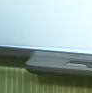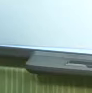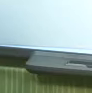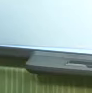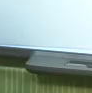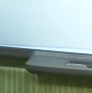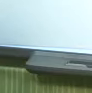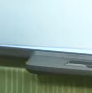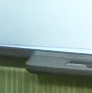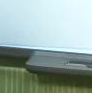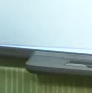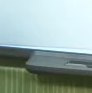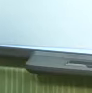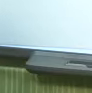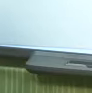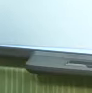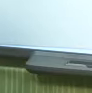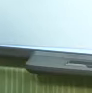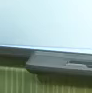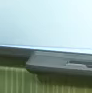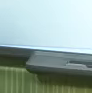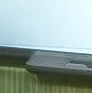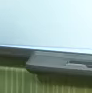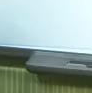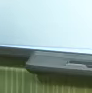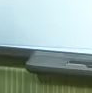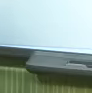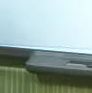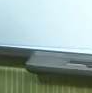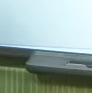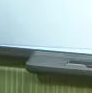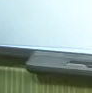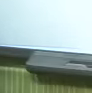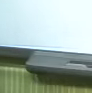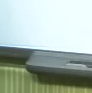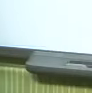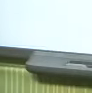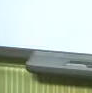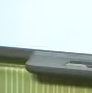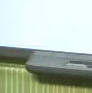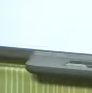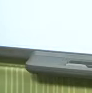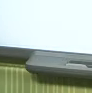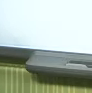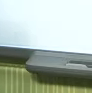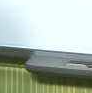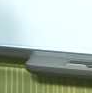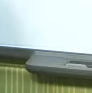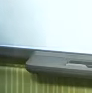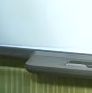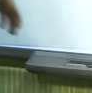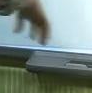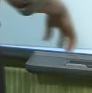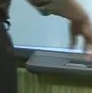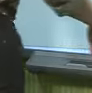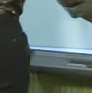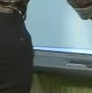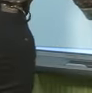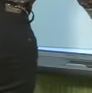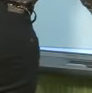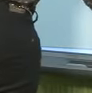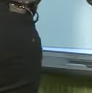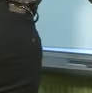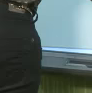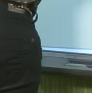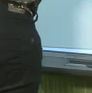nos socializar, né, viver da maneira mais harmônica possível. Então, Habermas, ele vai partir dessa